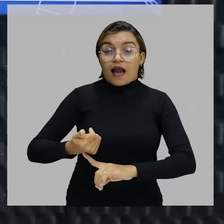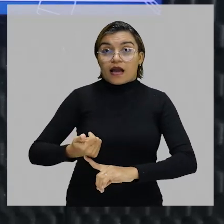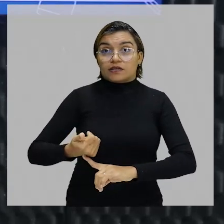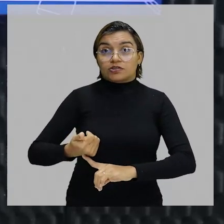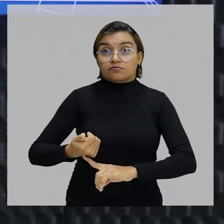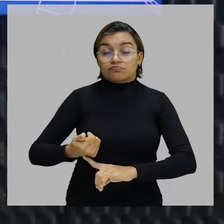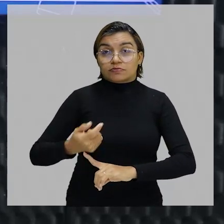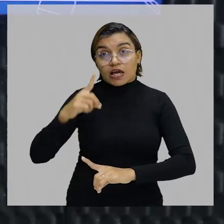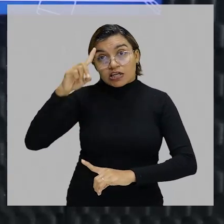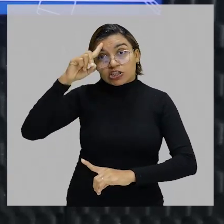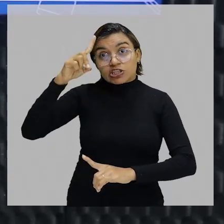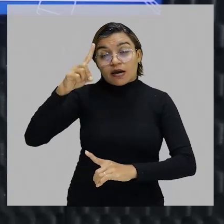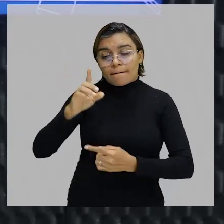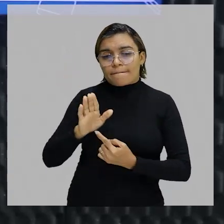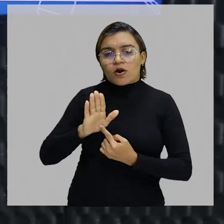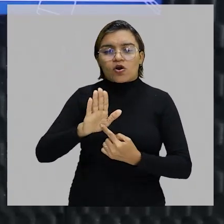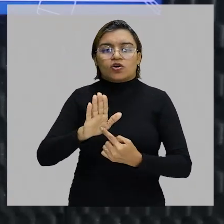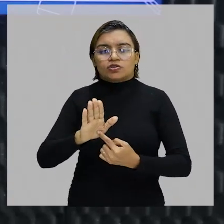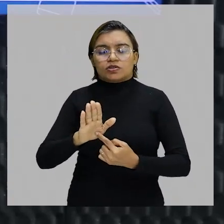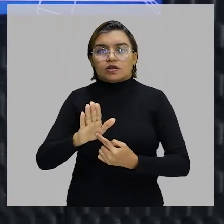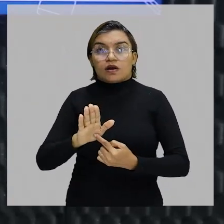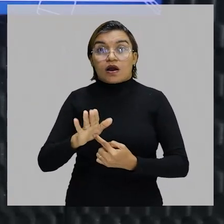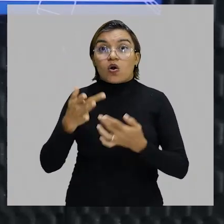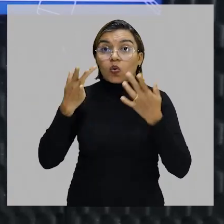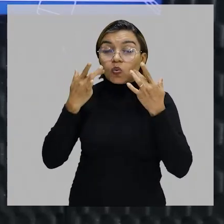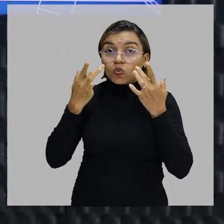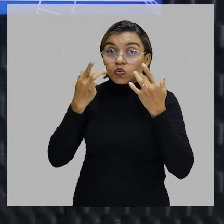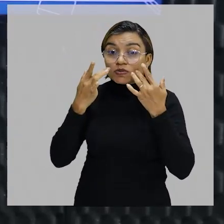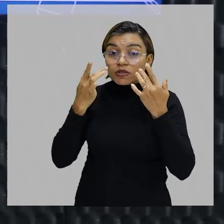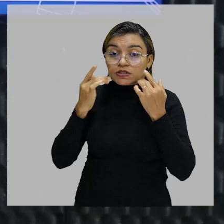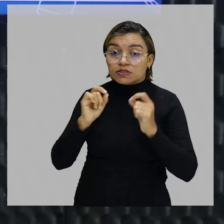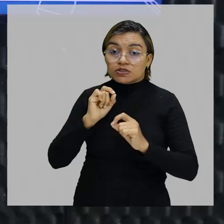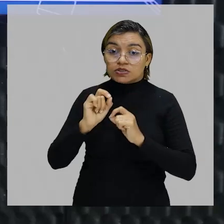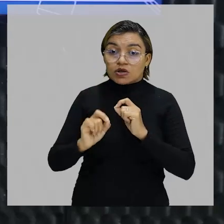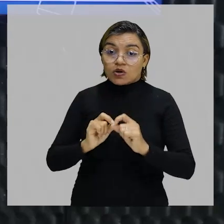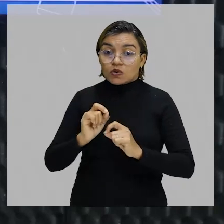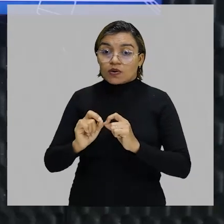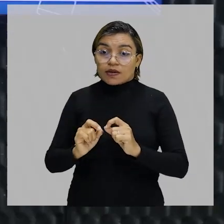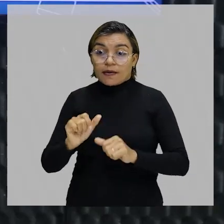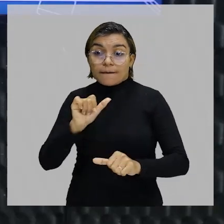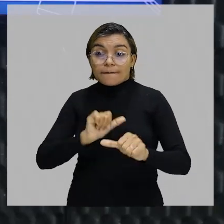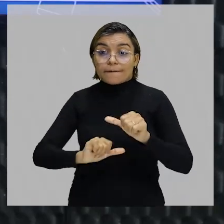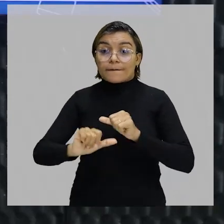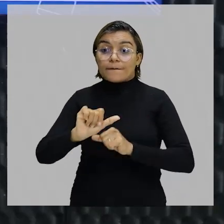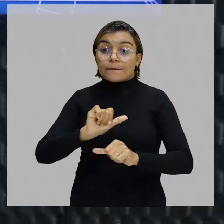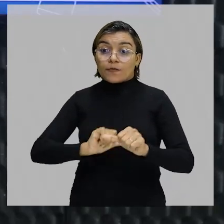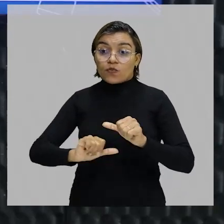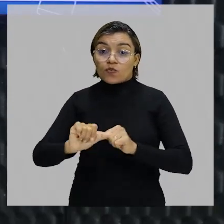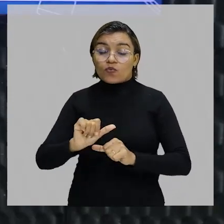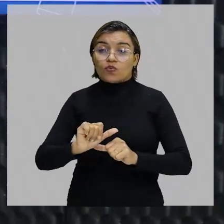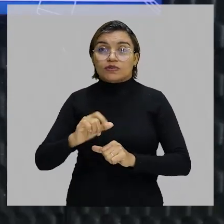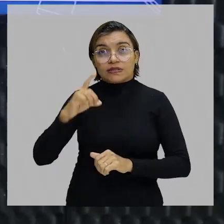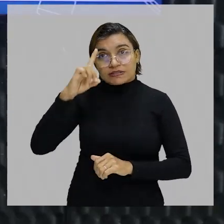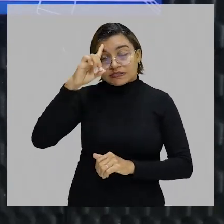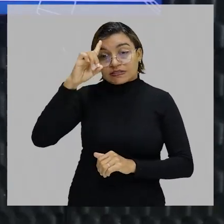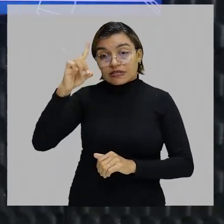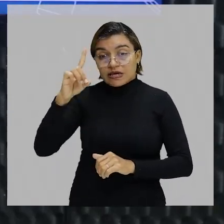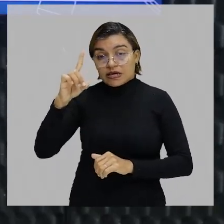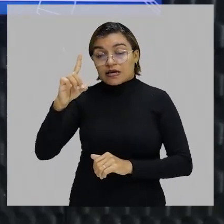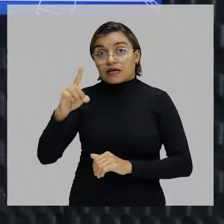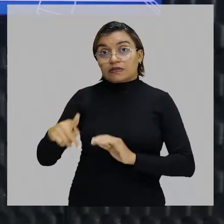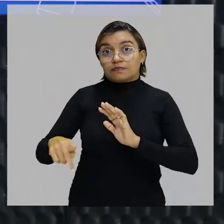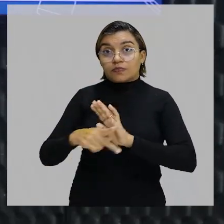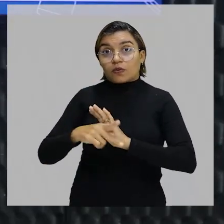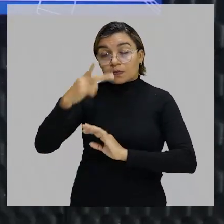os artistas eles recusam a própria realização material da obra de arte, colocando no seu lugar ideias e projetos